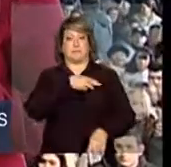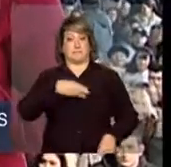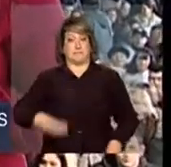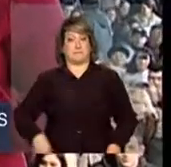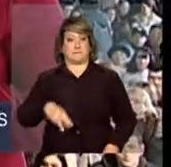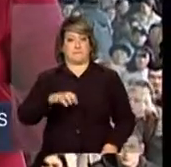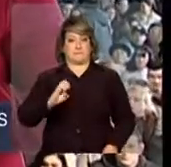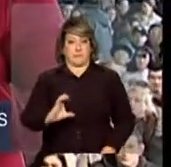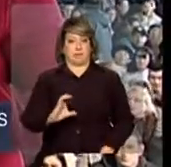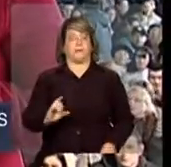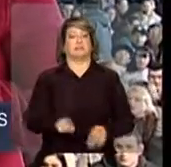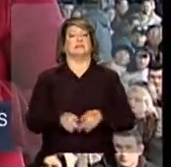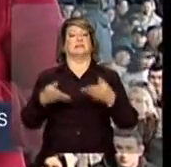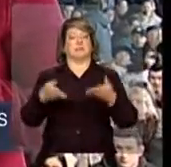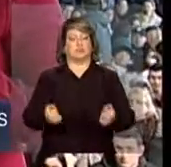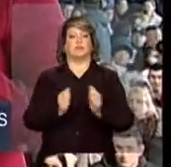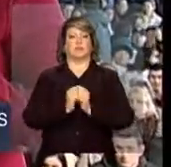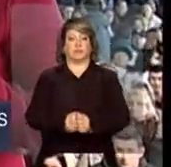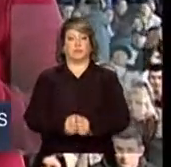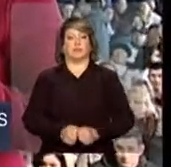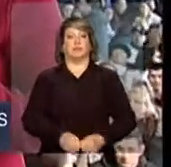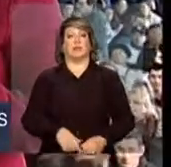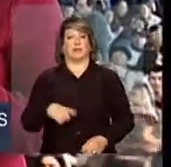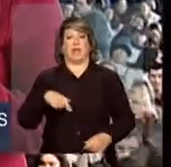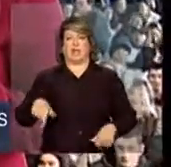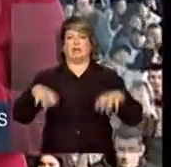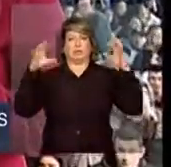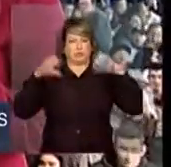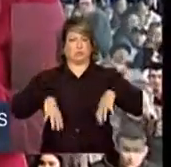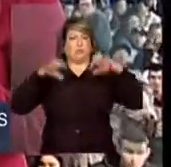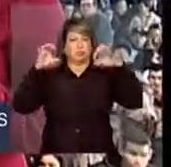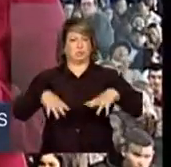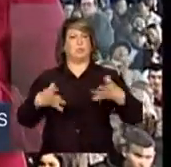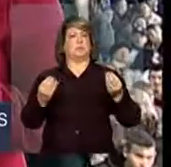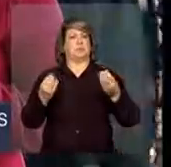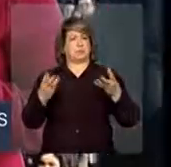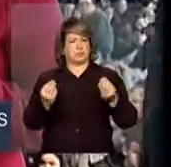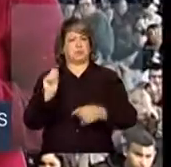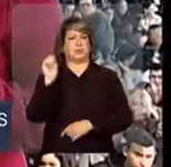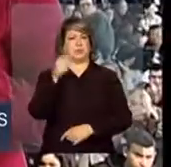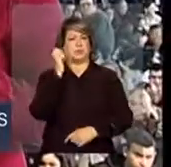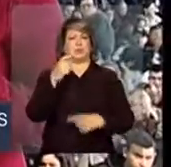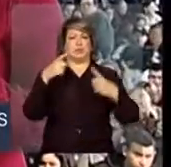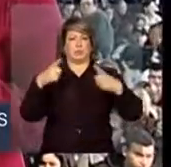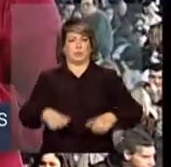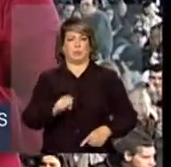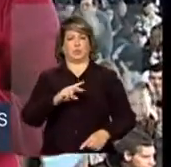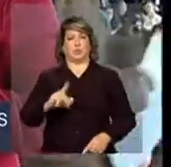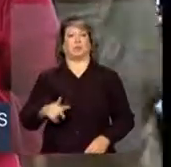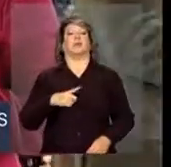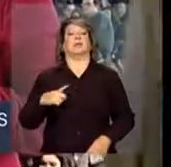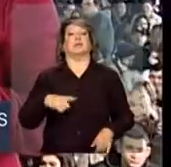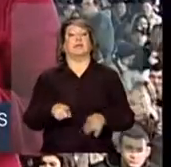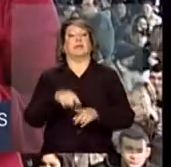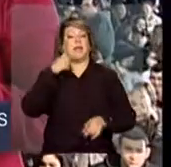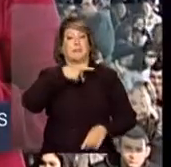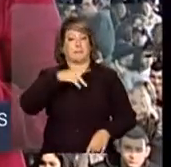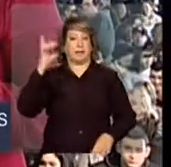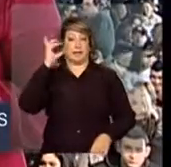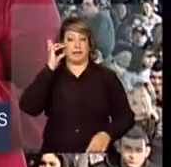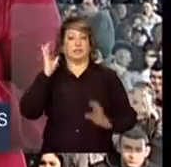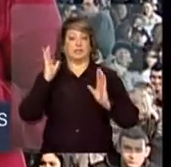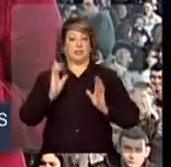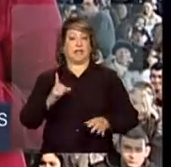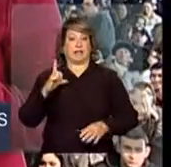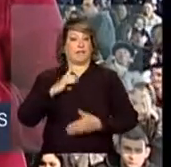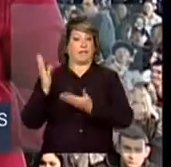Educação, Aloísio Mercadante. Bom, chove bastante neste momento aqui em Osório e a presidenta Dilma Rousseff já se desloca